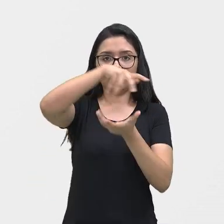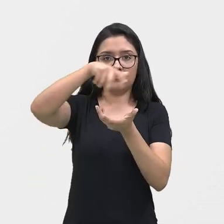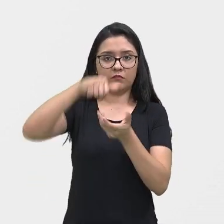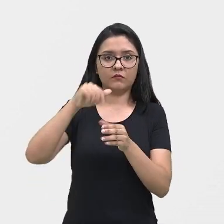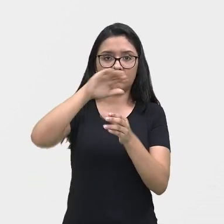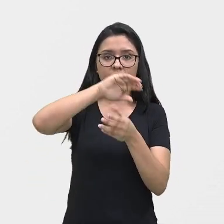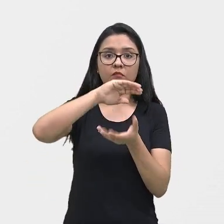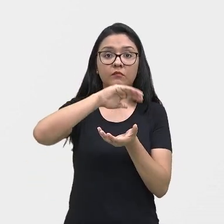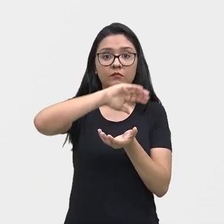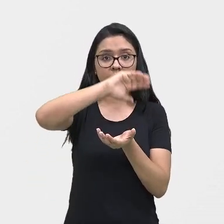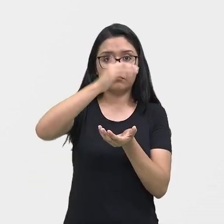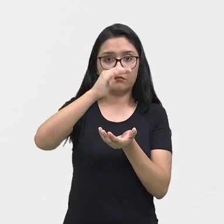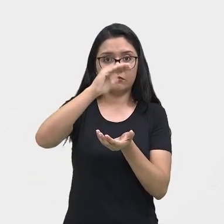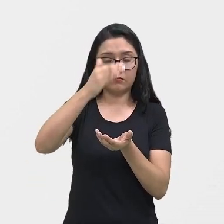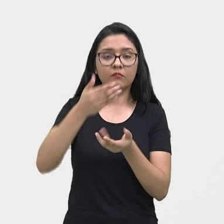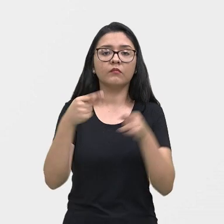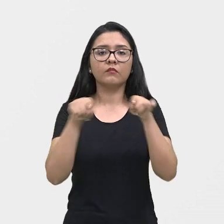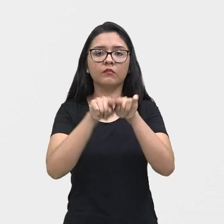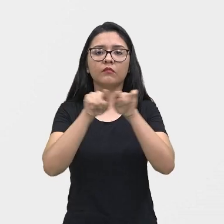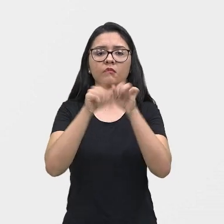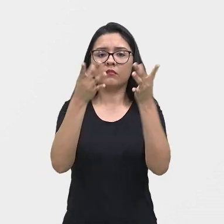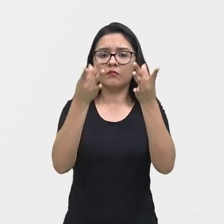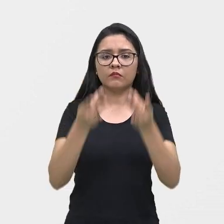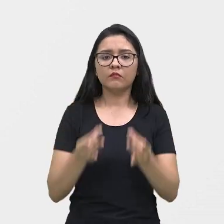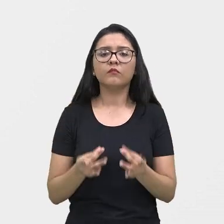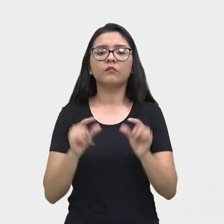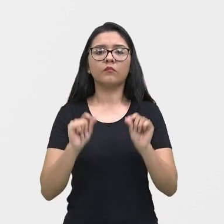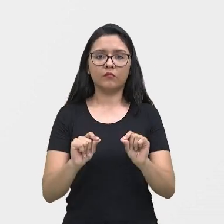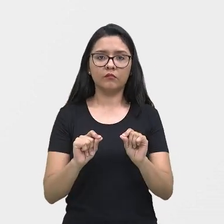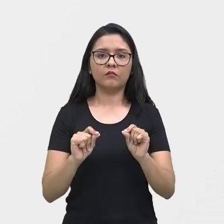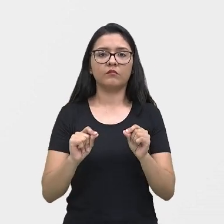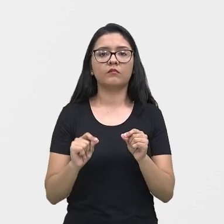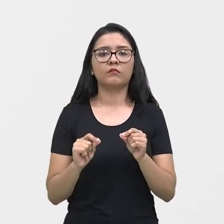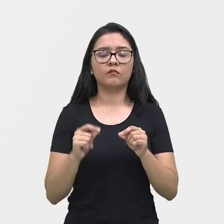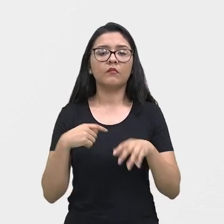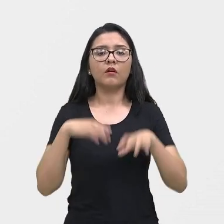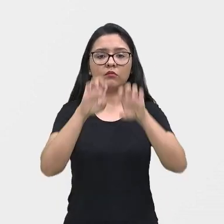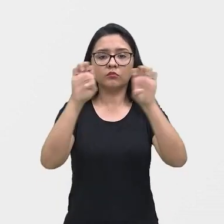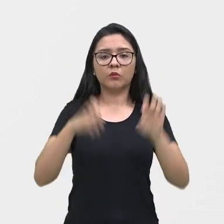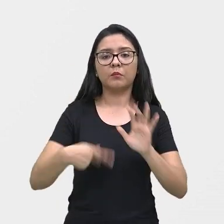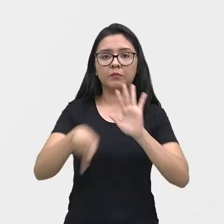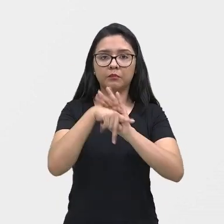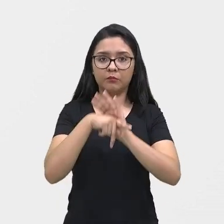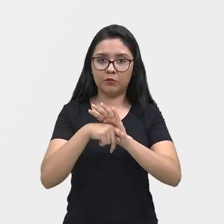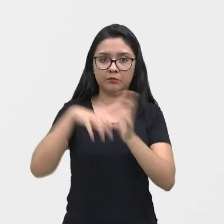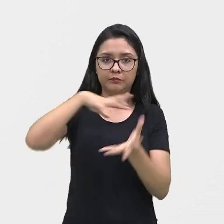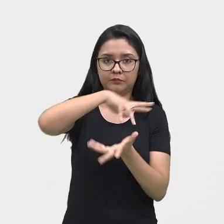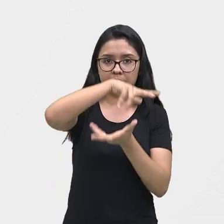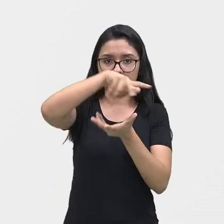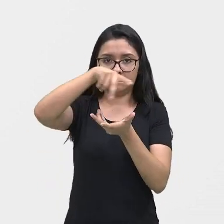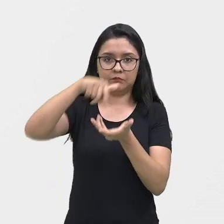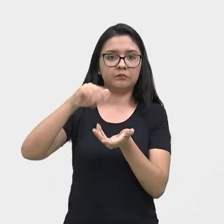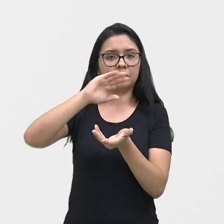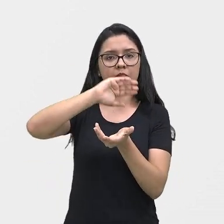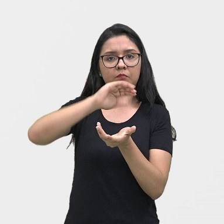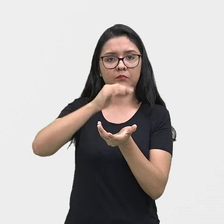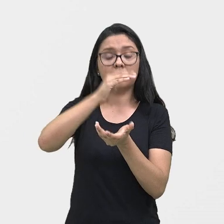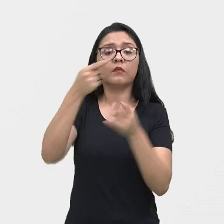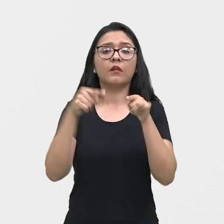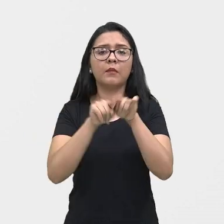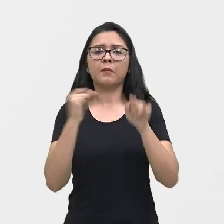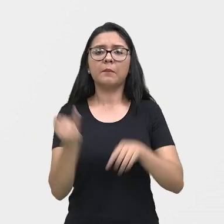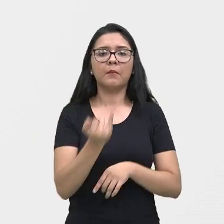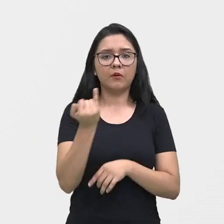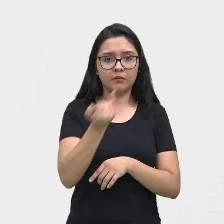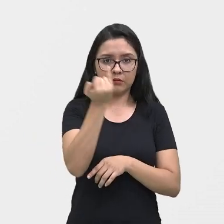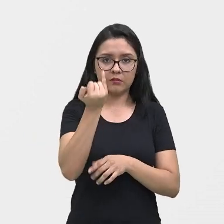ozônio e no detalhamento, estrutura da camada de ozônio e a importância, né, da camada de